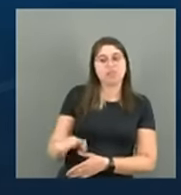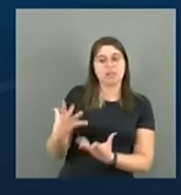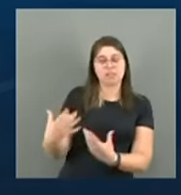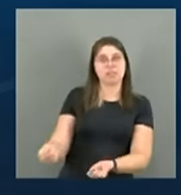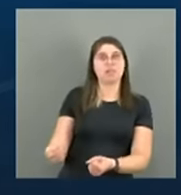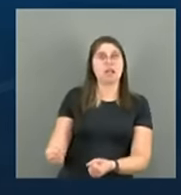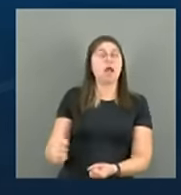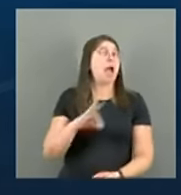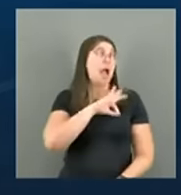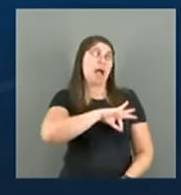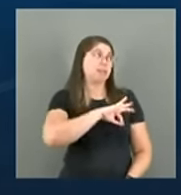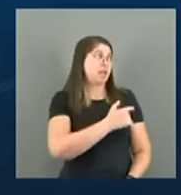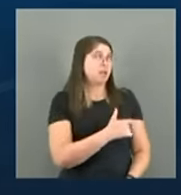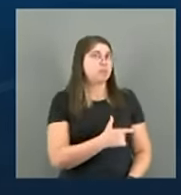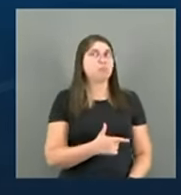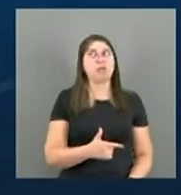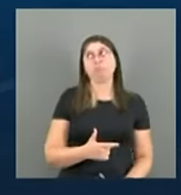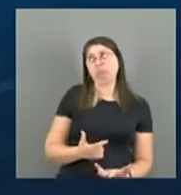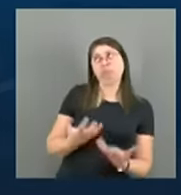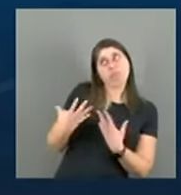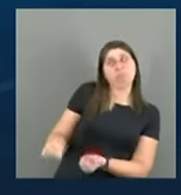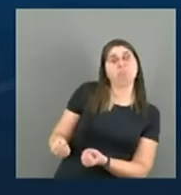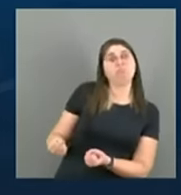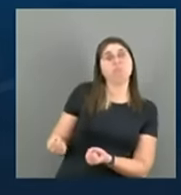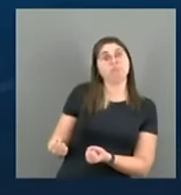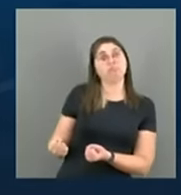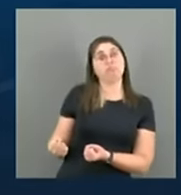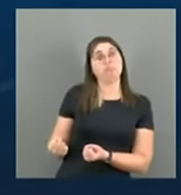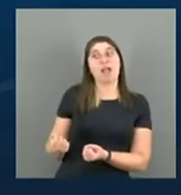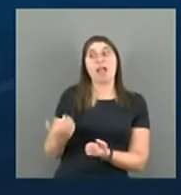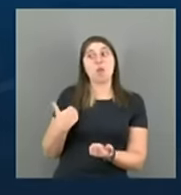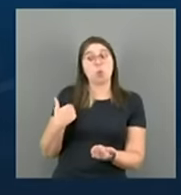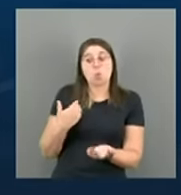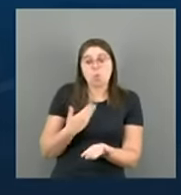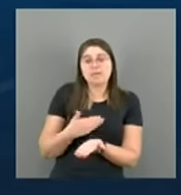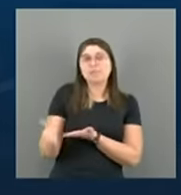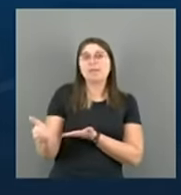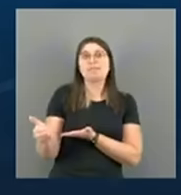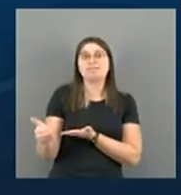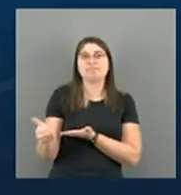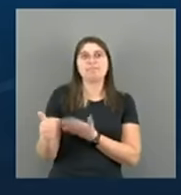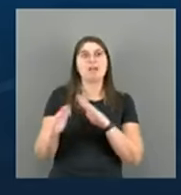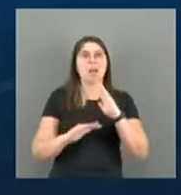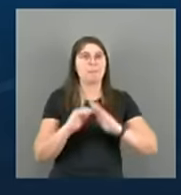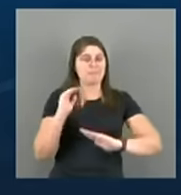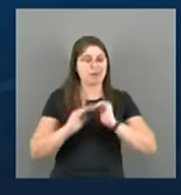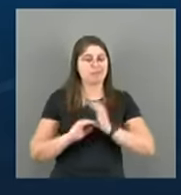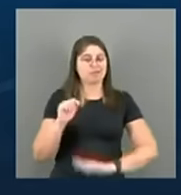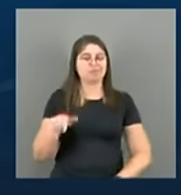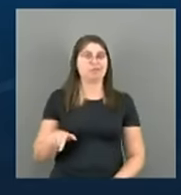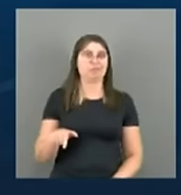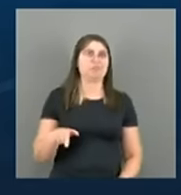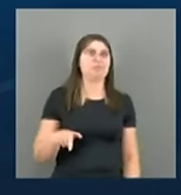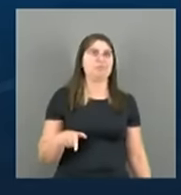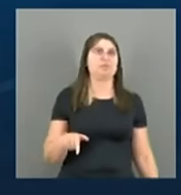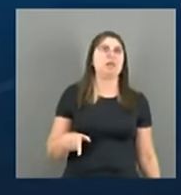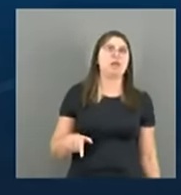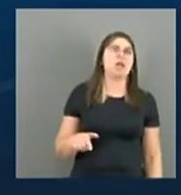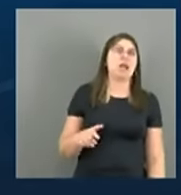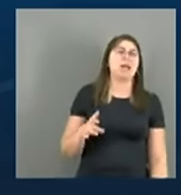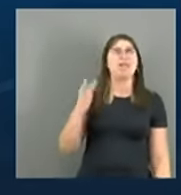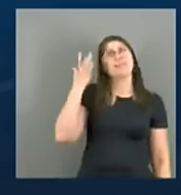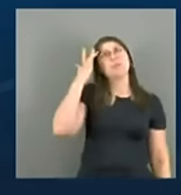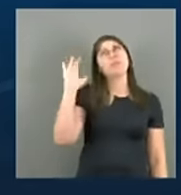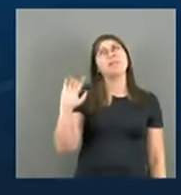vamos tentar, vamos embora. E aí foi onde eu iniciei, tá? Essa prática. Acredito, não sei